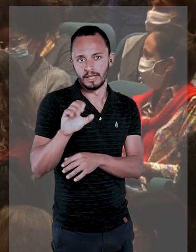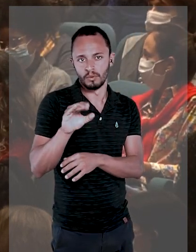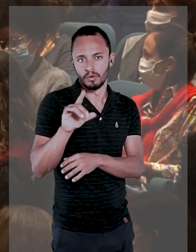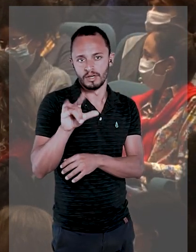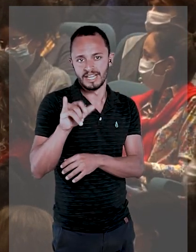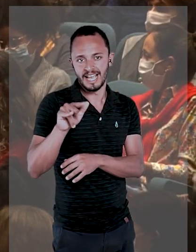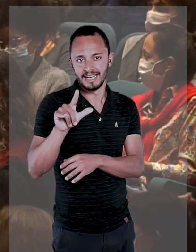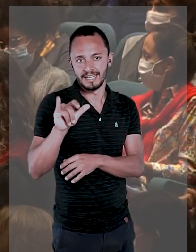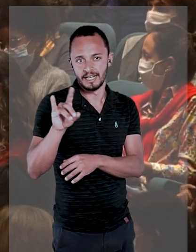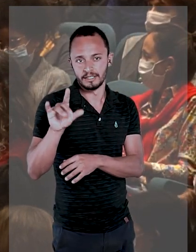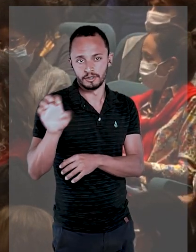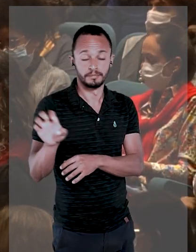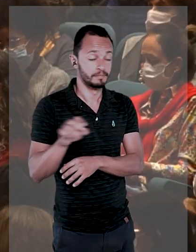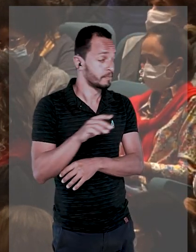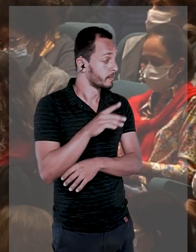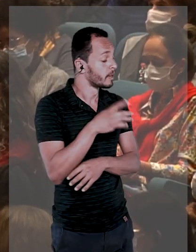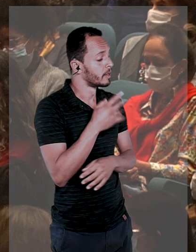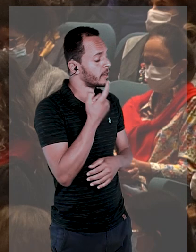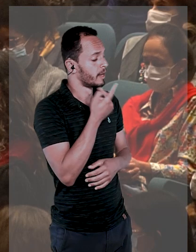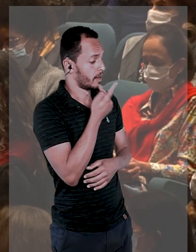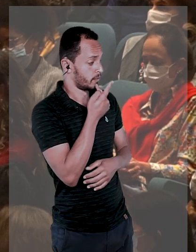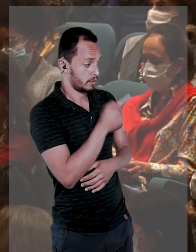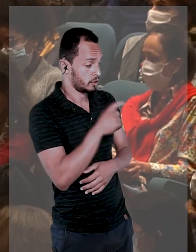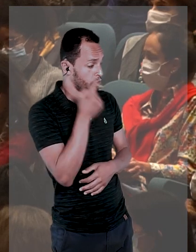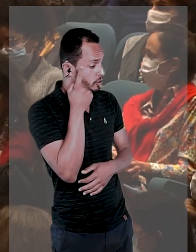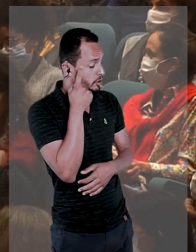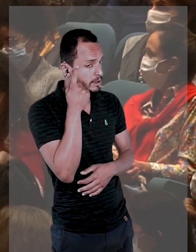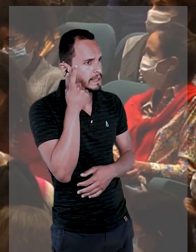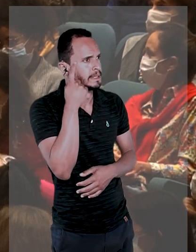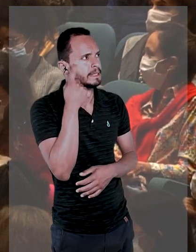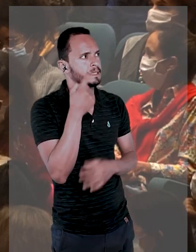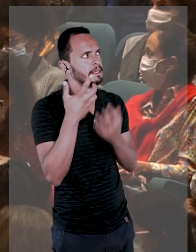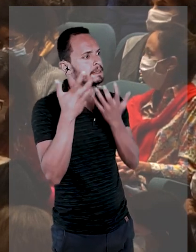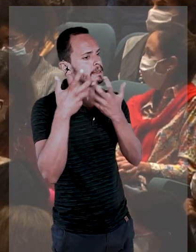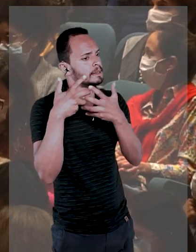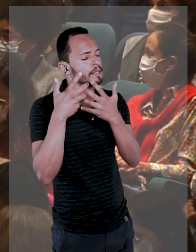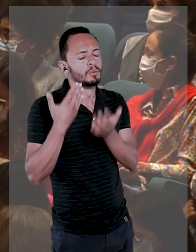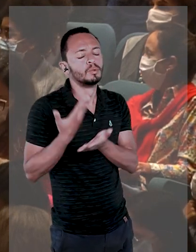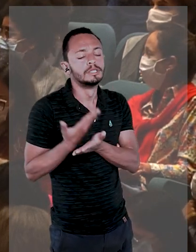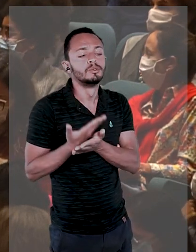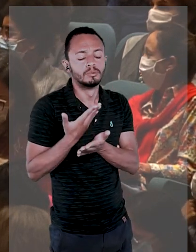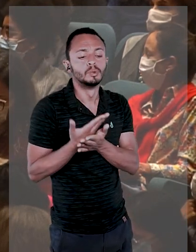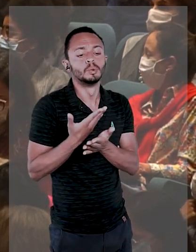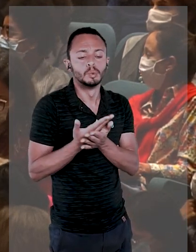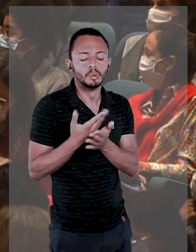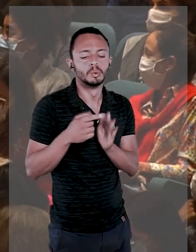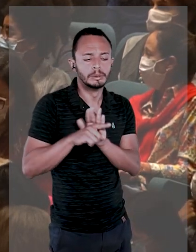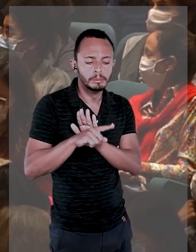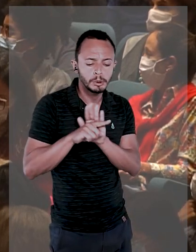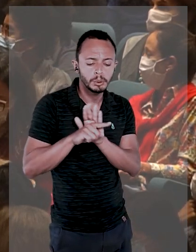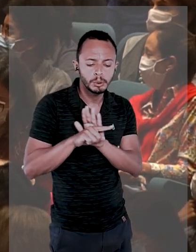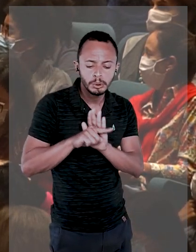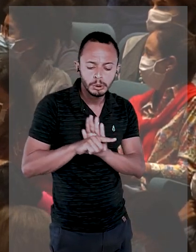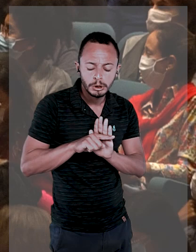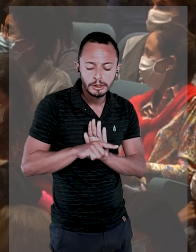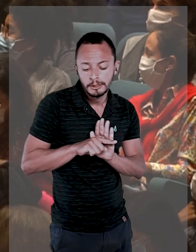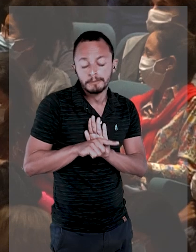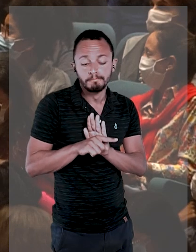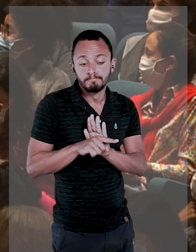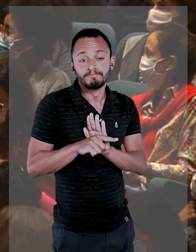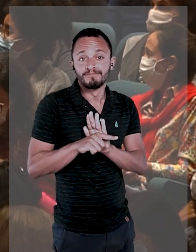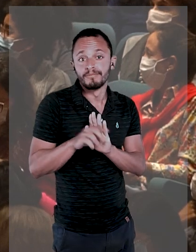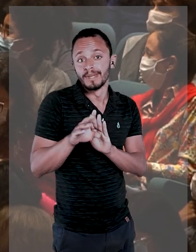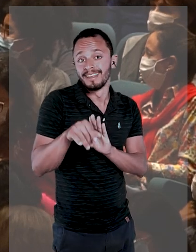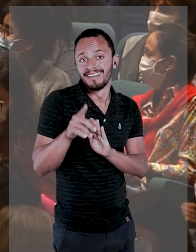Mas, com o que você disse, eu fiquei pensando no que eu estudo